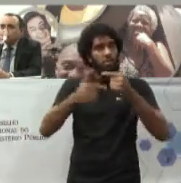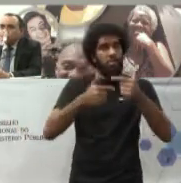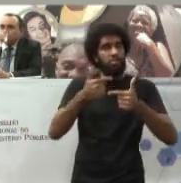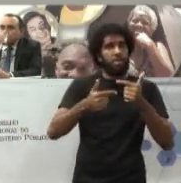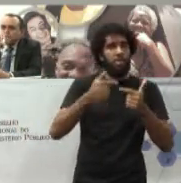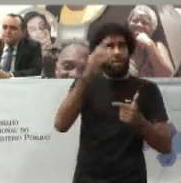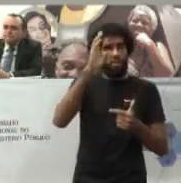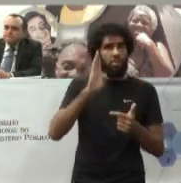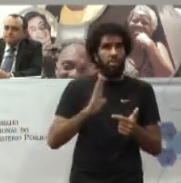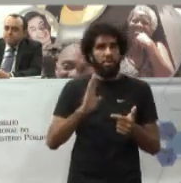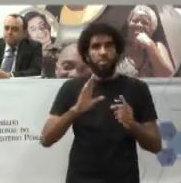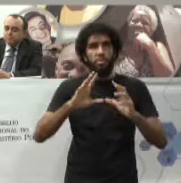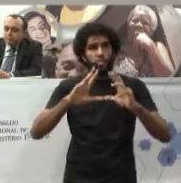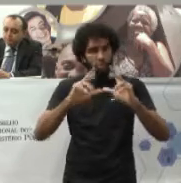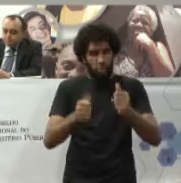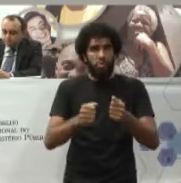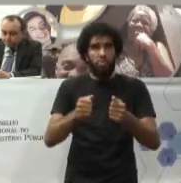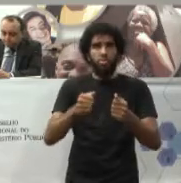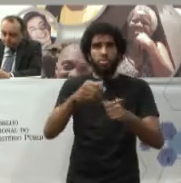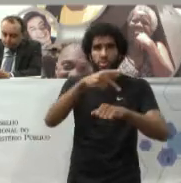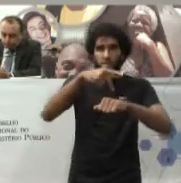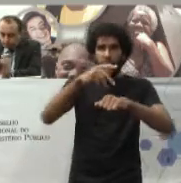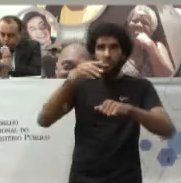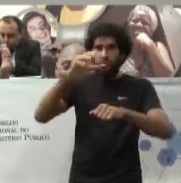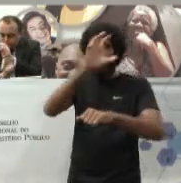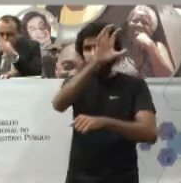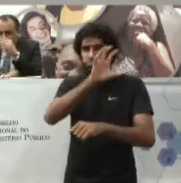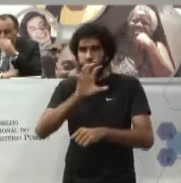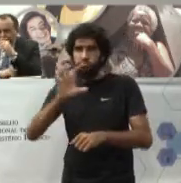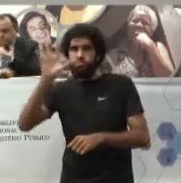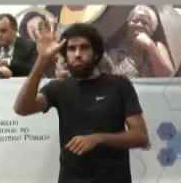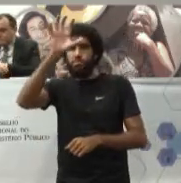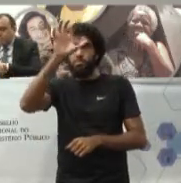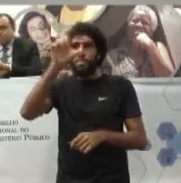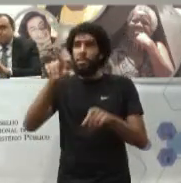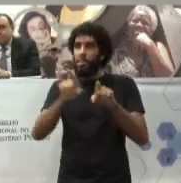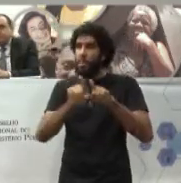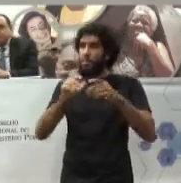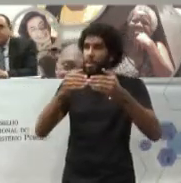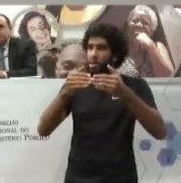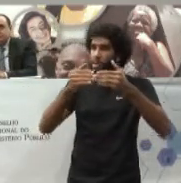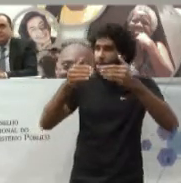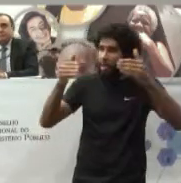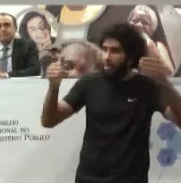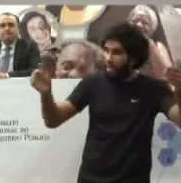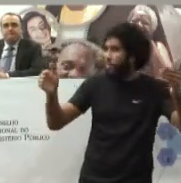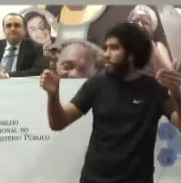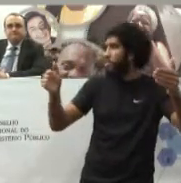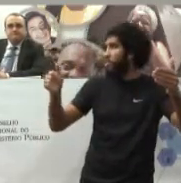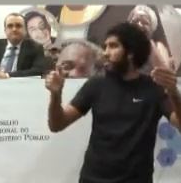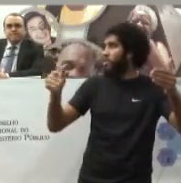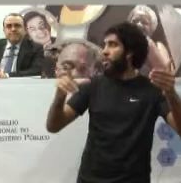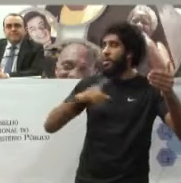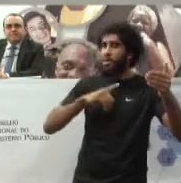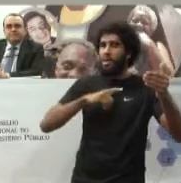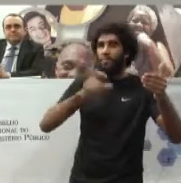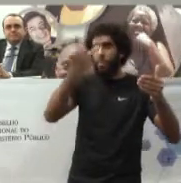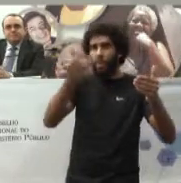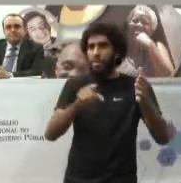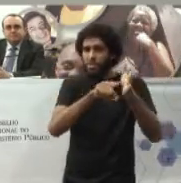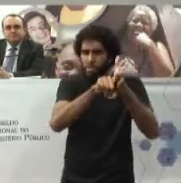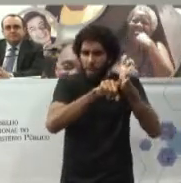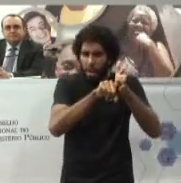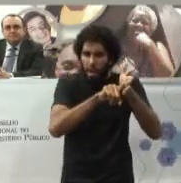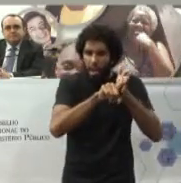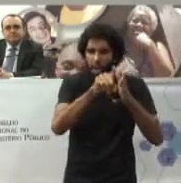todos os continentes inclusive na abertura da conferência internacional conferencista o especialista de